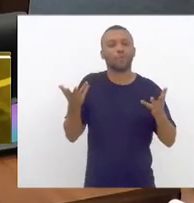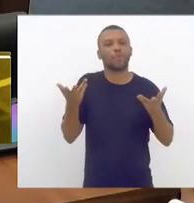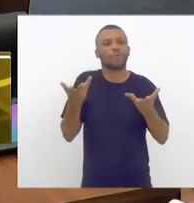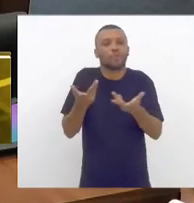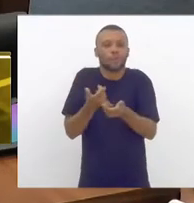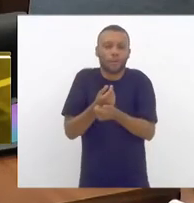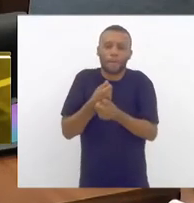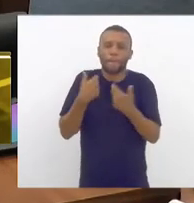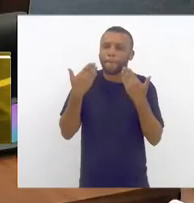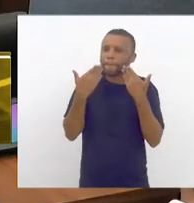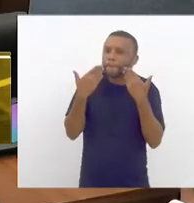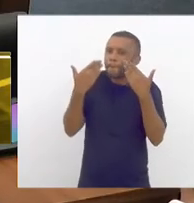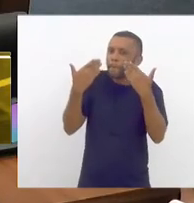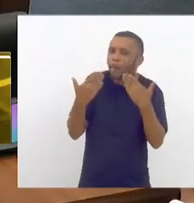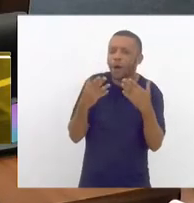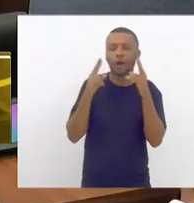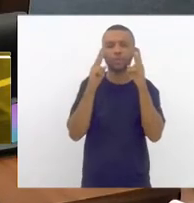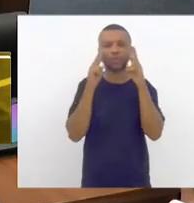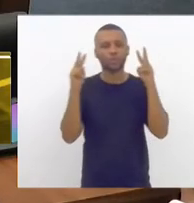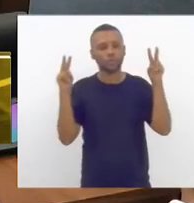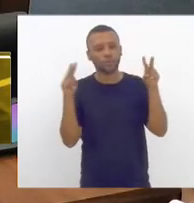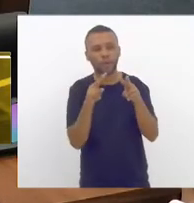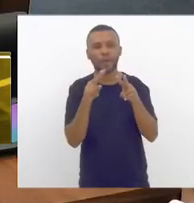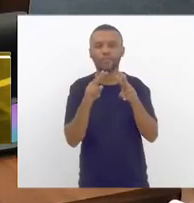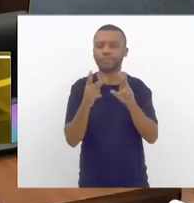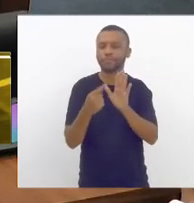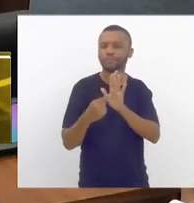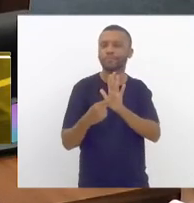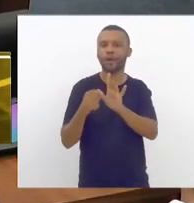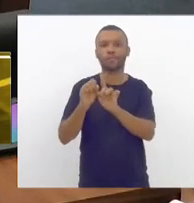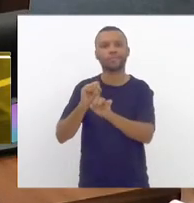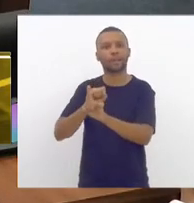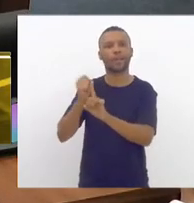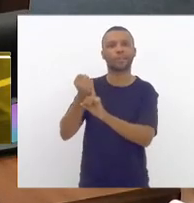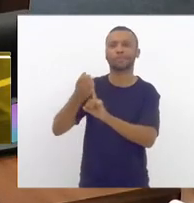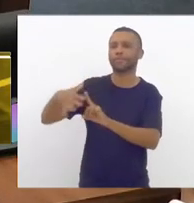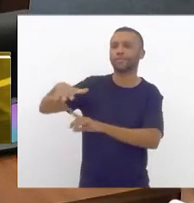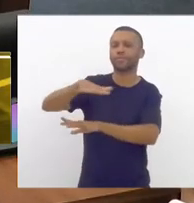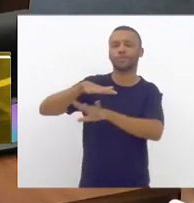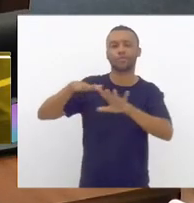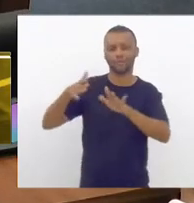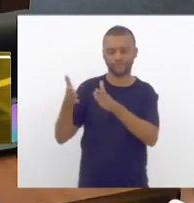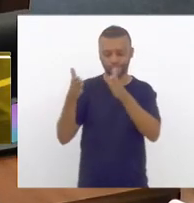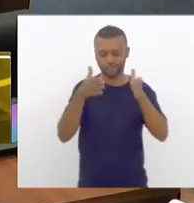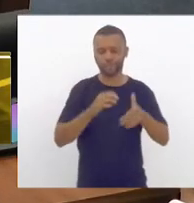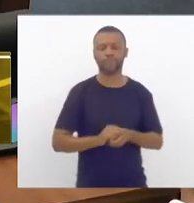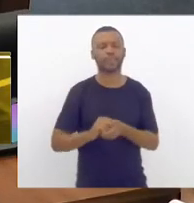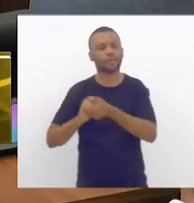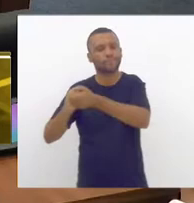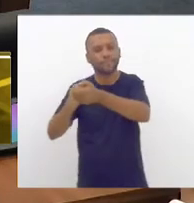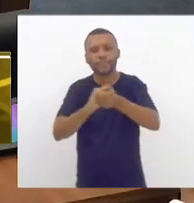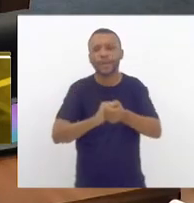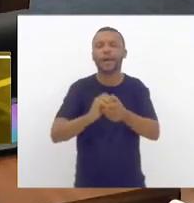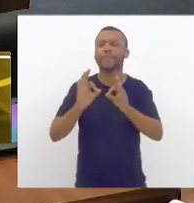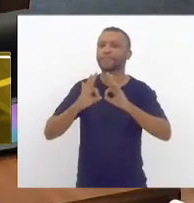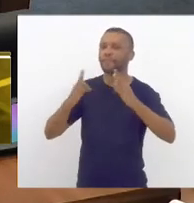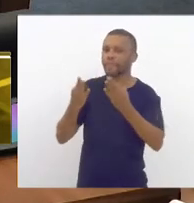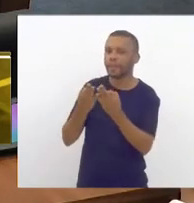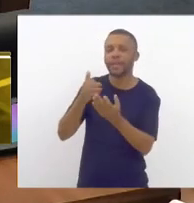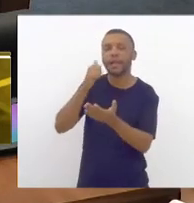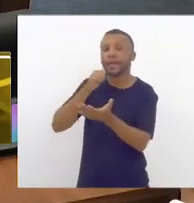mostra o reconhecimento perante sociedade queria comentar a família a pessoa da esposa Andressa